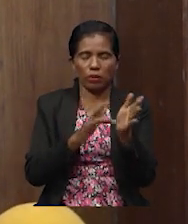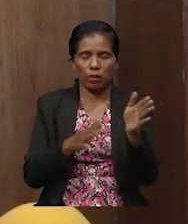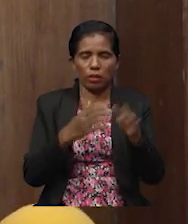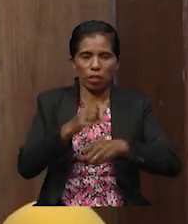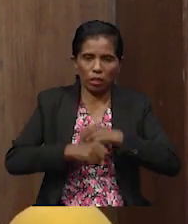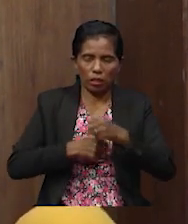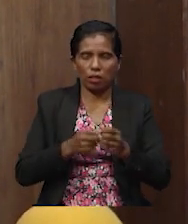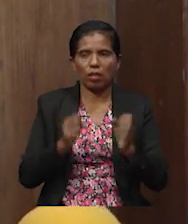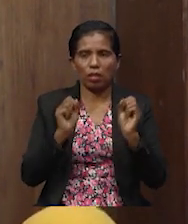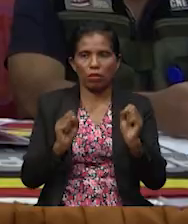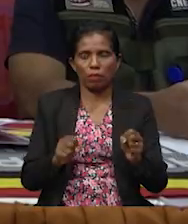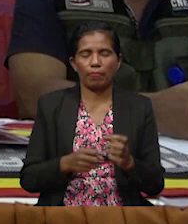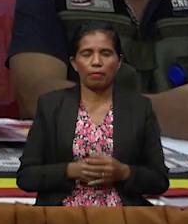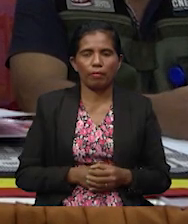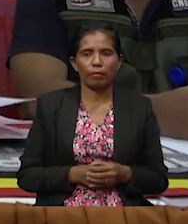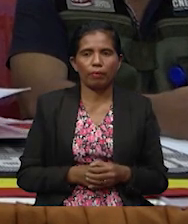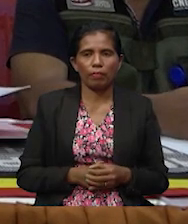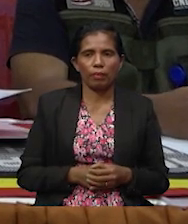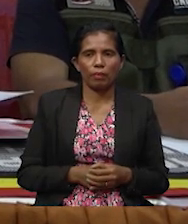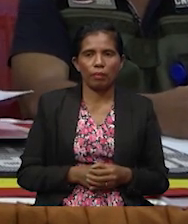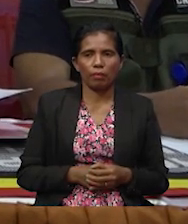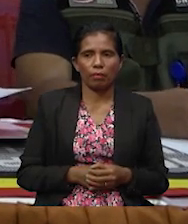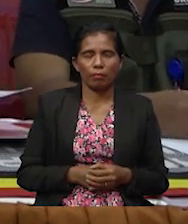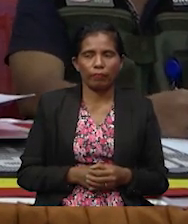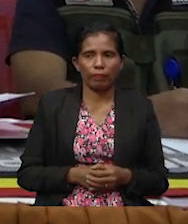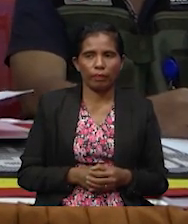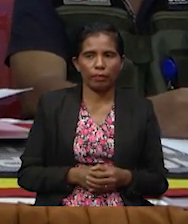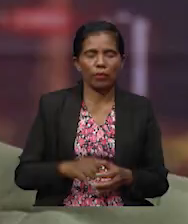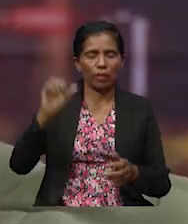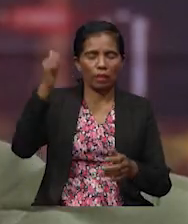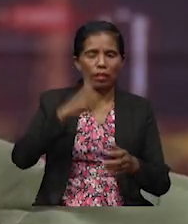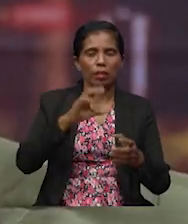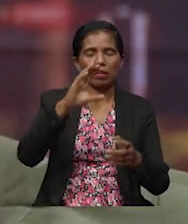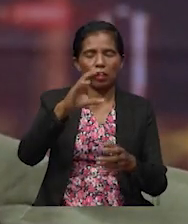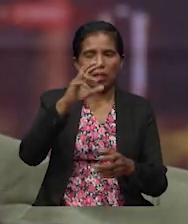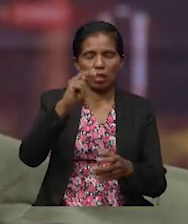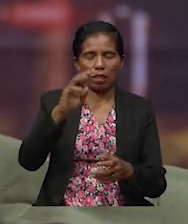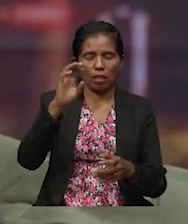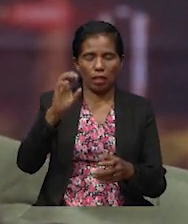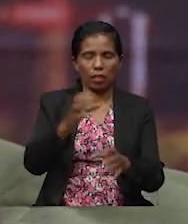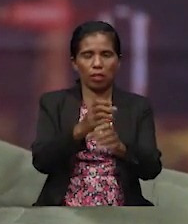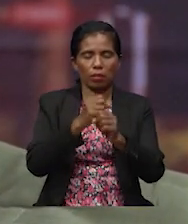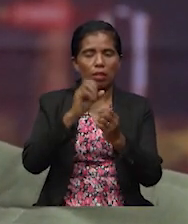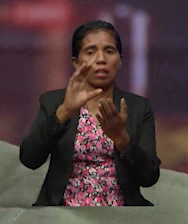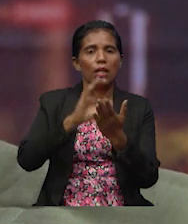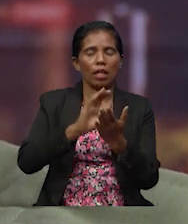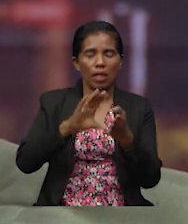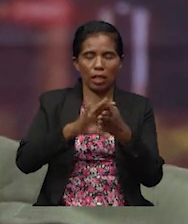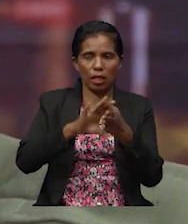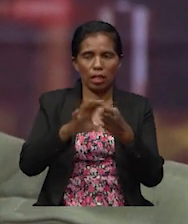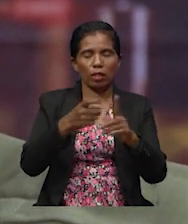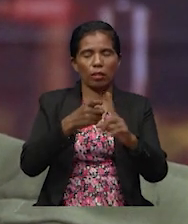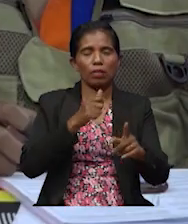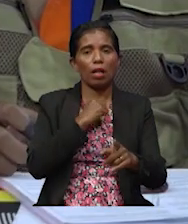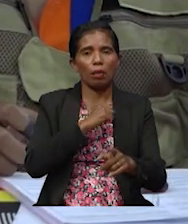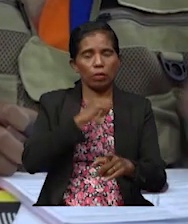Observação da Semana Santa. Enquanto Comissão Nacional Eleição, Simona Carta de Conhecimento e Conferência Episcopal